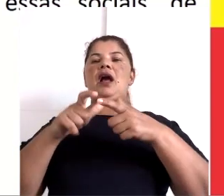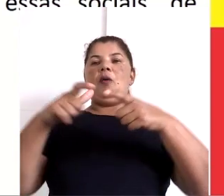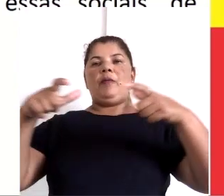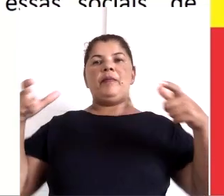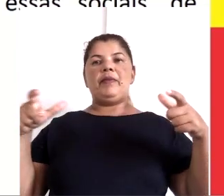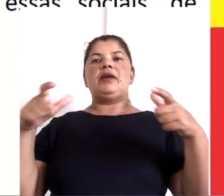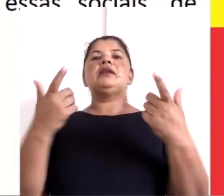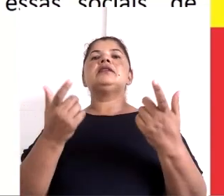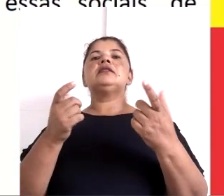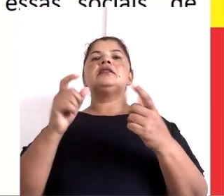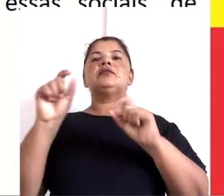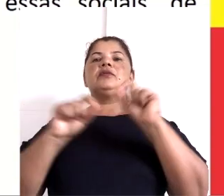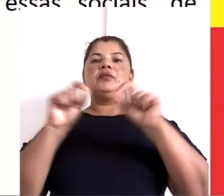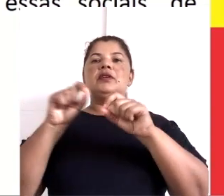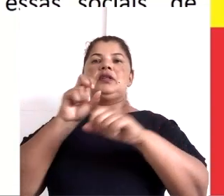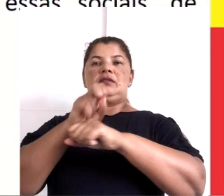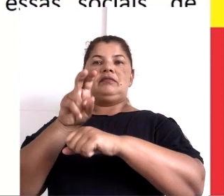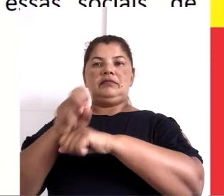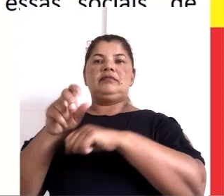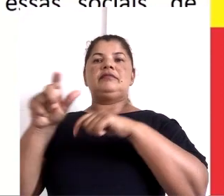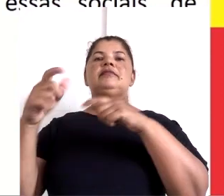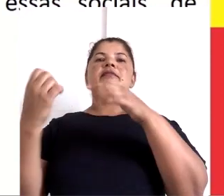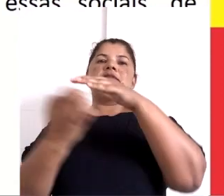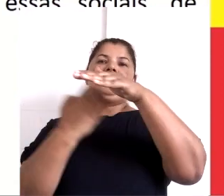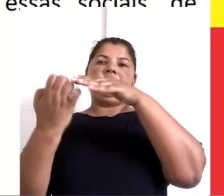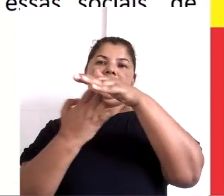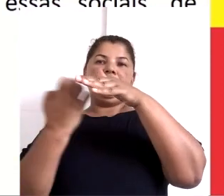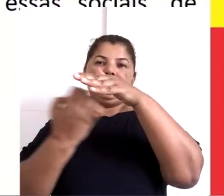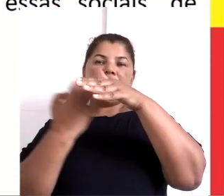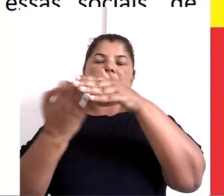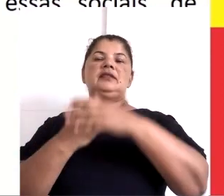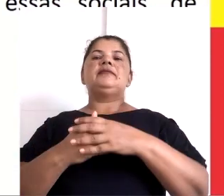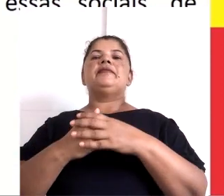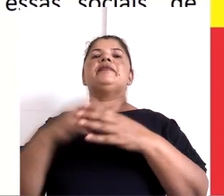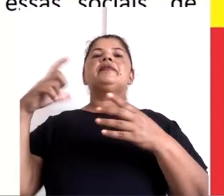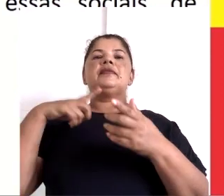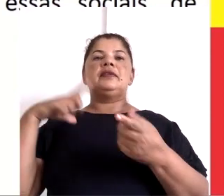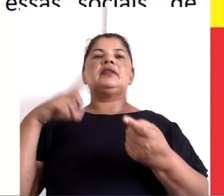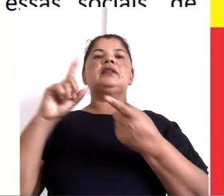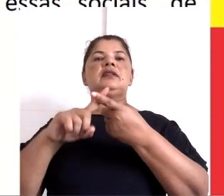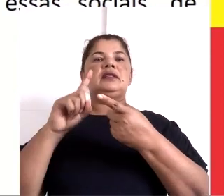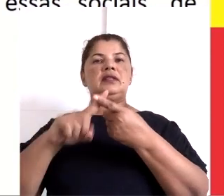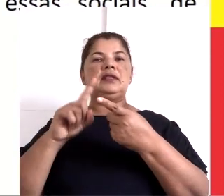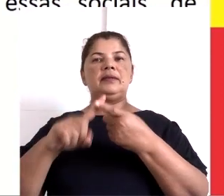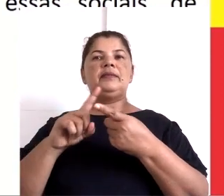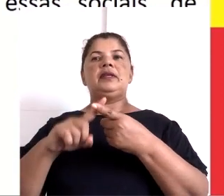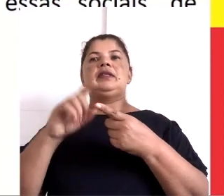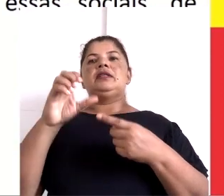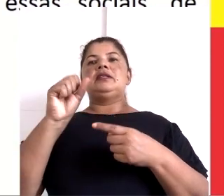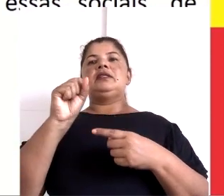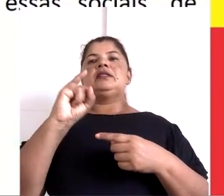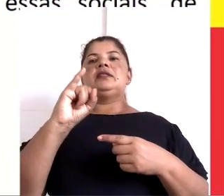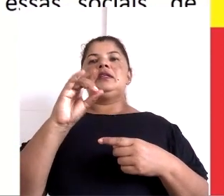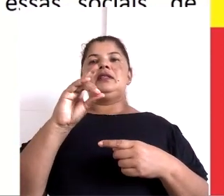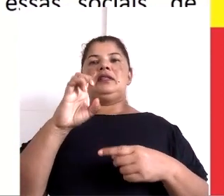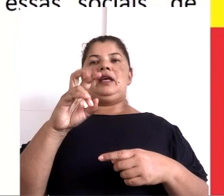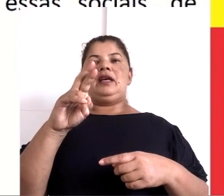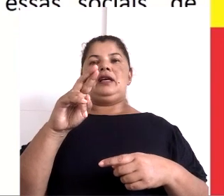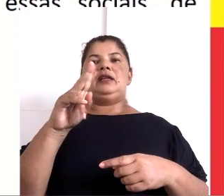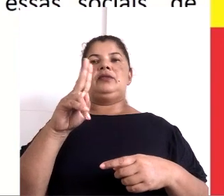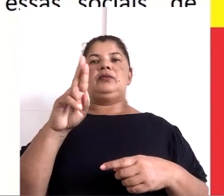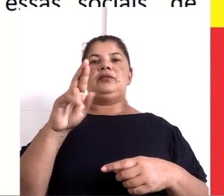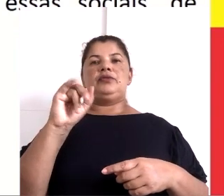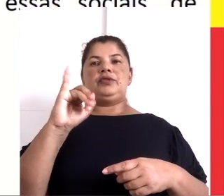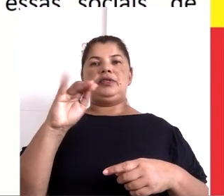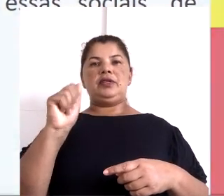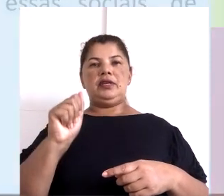das considerações de empresas, tá? A gente vai ver também que existe aí a siderurgia, as ferrovias também começam a se expandir. Olha para